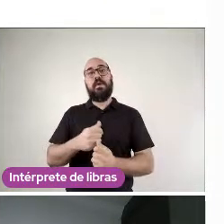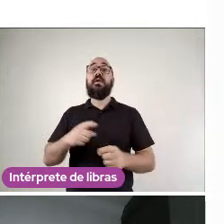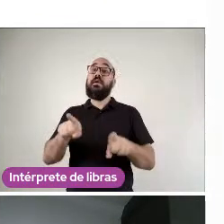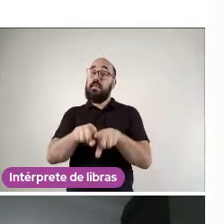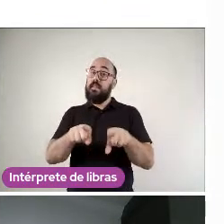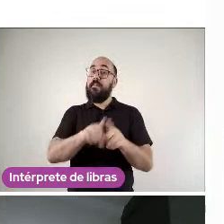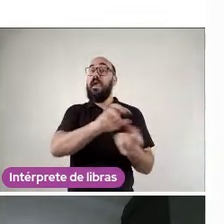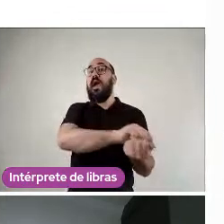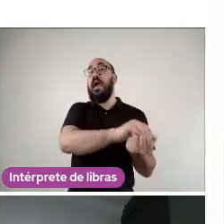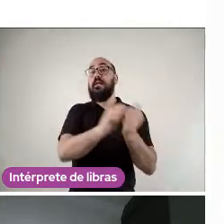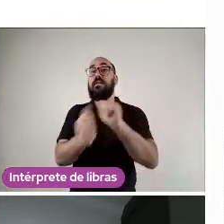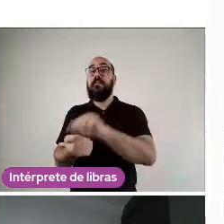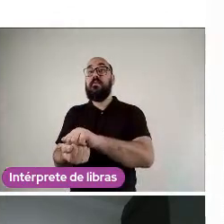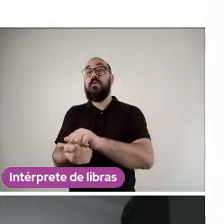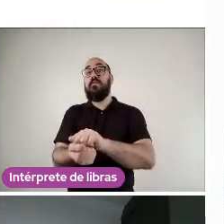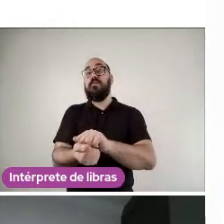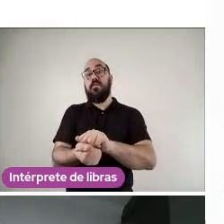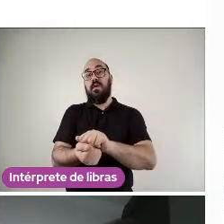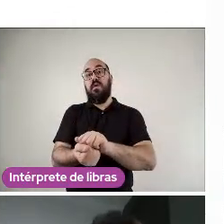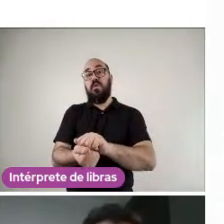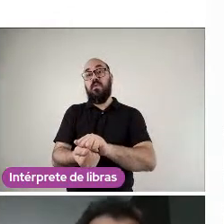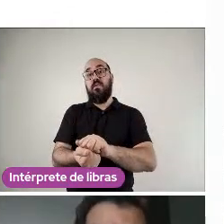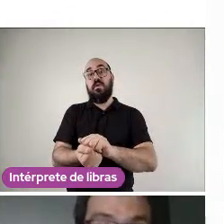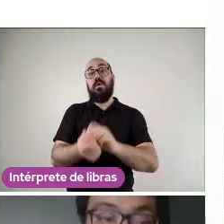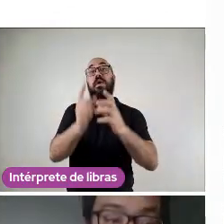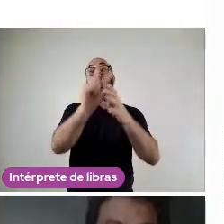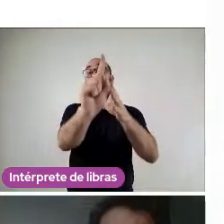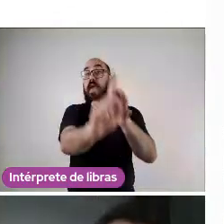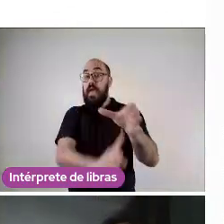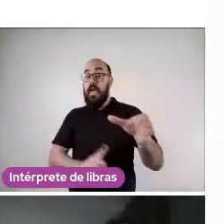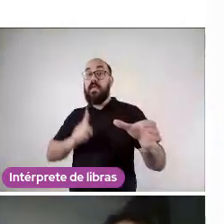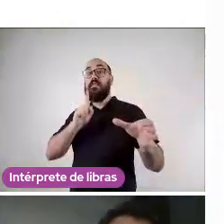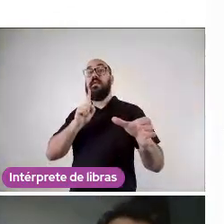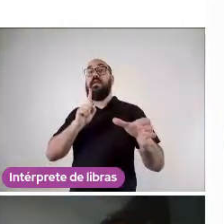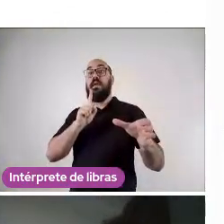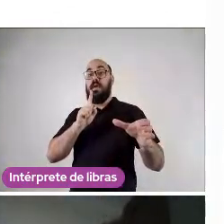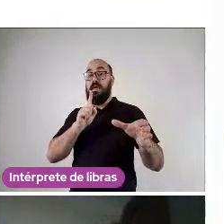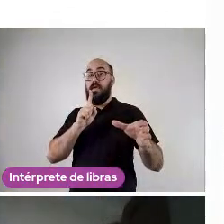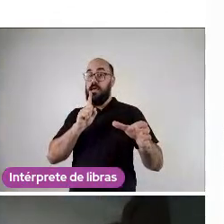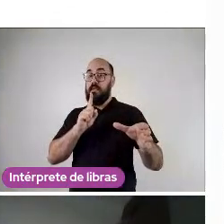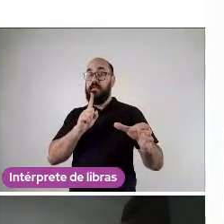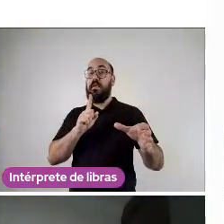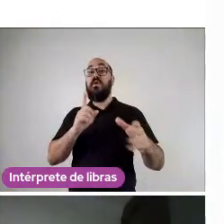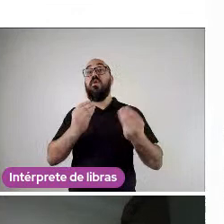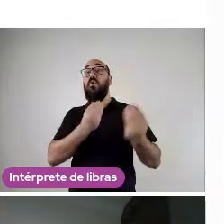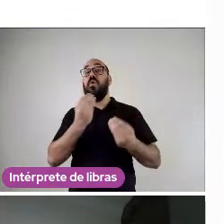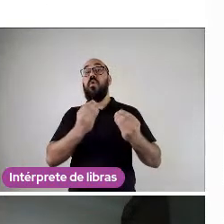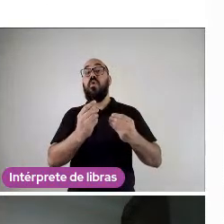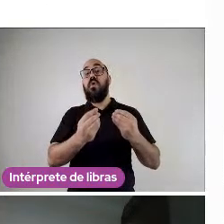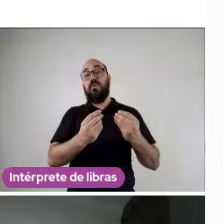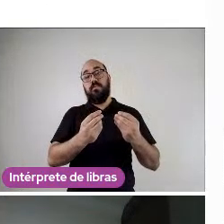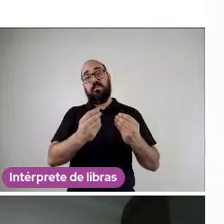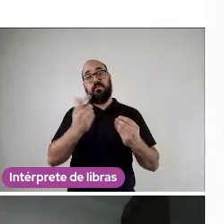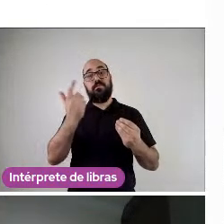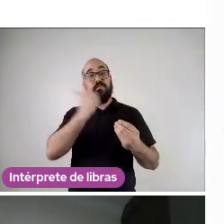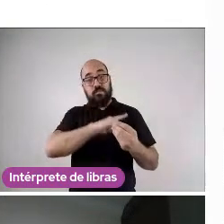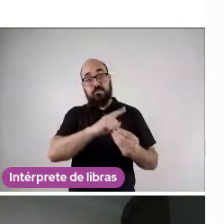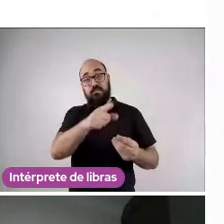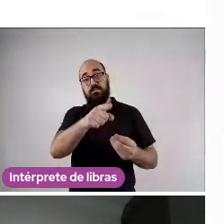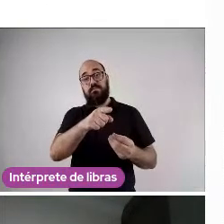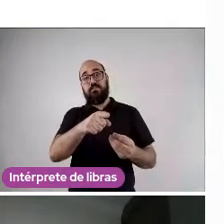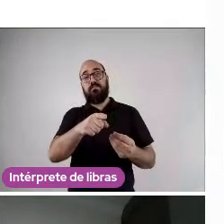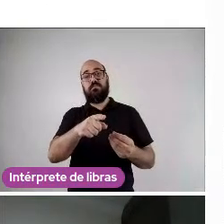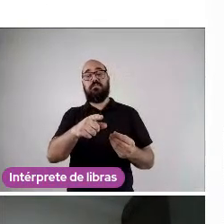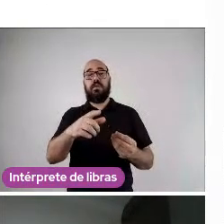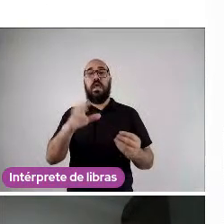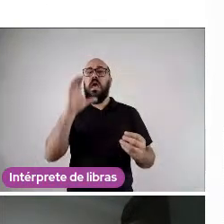resiliência, considerando a importância do oceano na regulação climática frente ao cenário que a gente tem presenciado de aquecimento